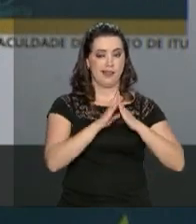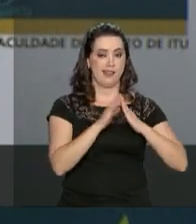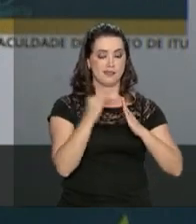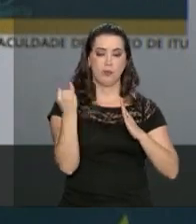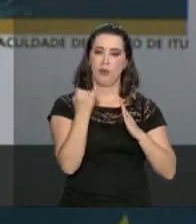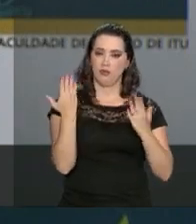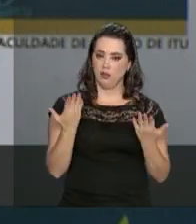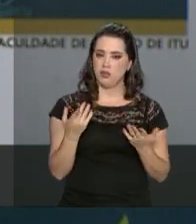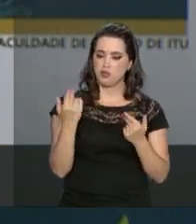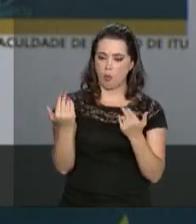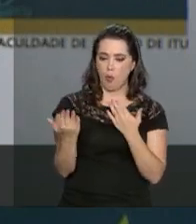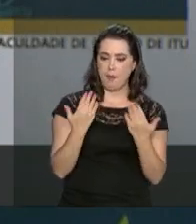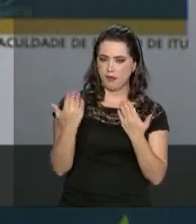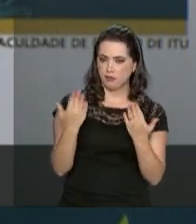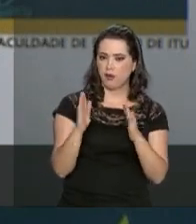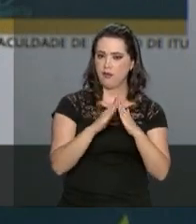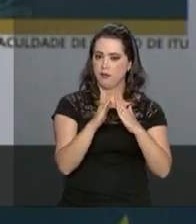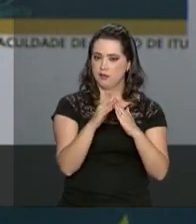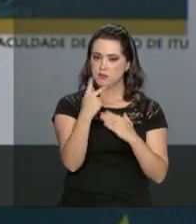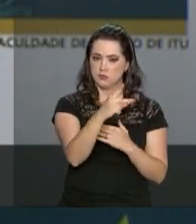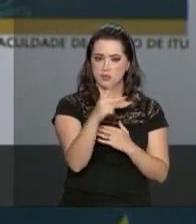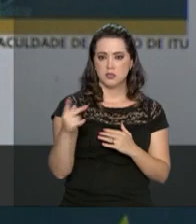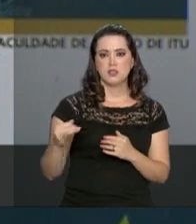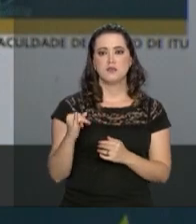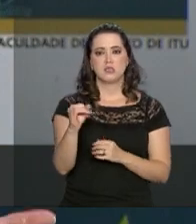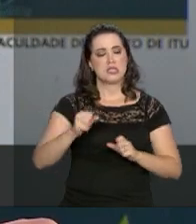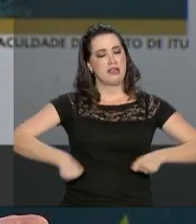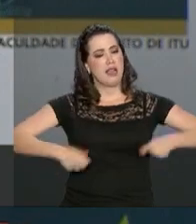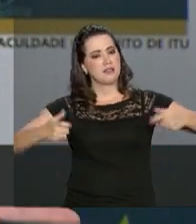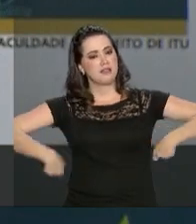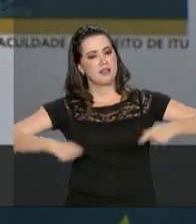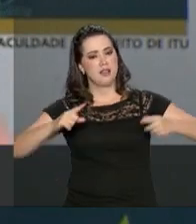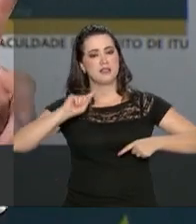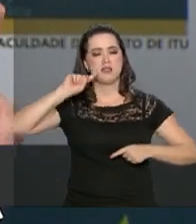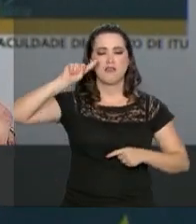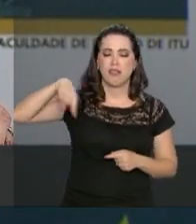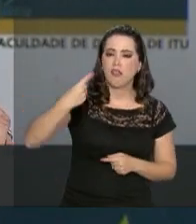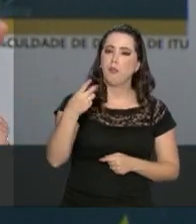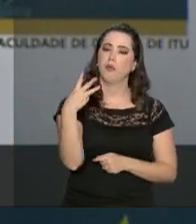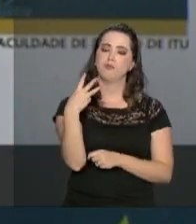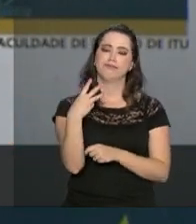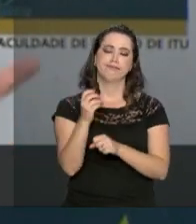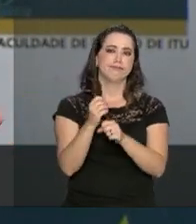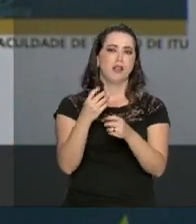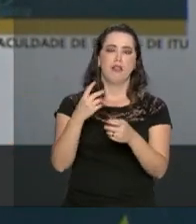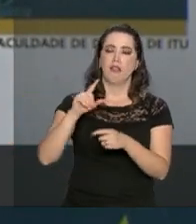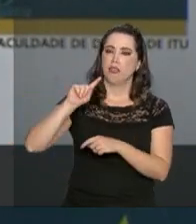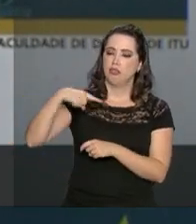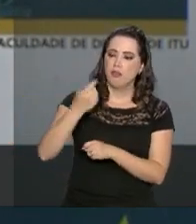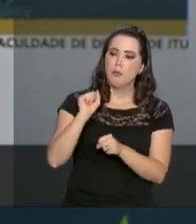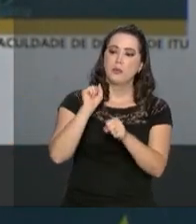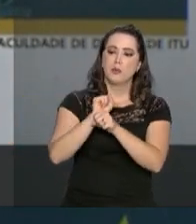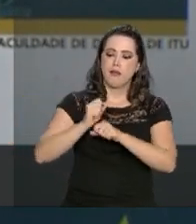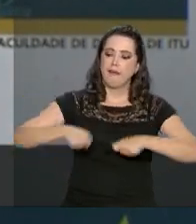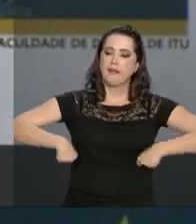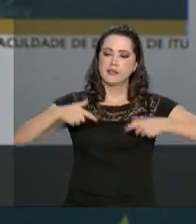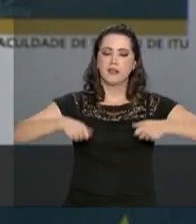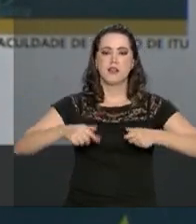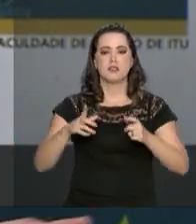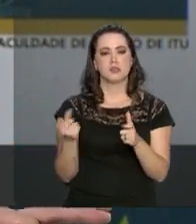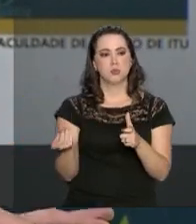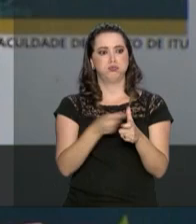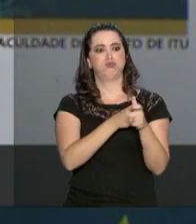você arrecada X e gasta 3X, depois de um tempo, você tem um problema, como tem acontecido no Brasil